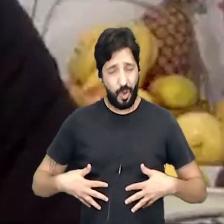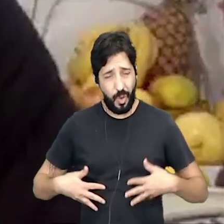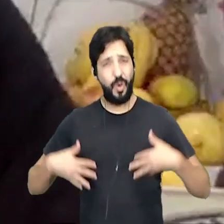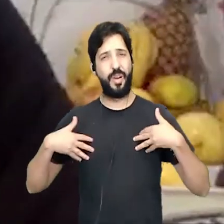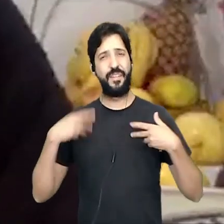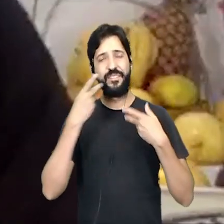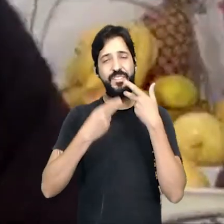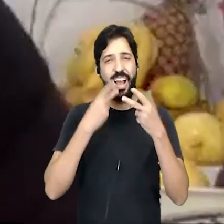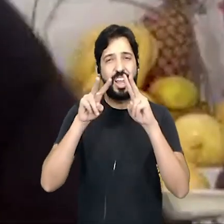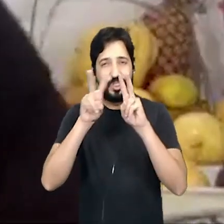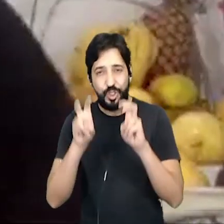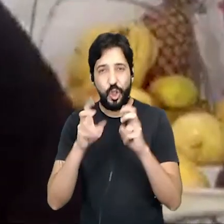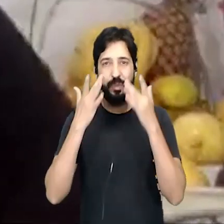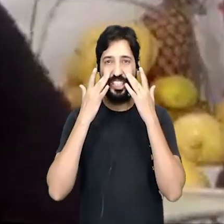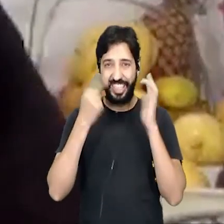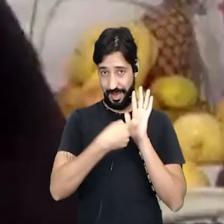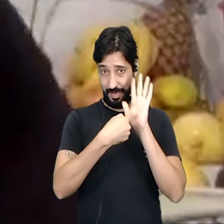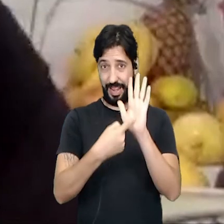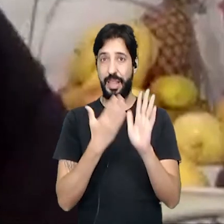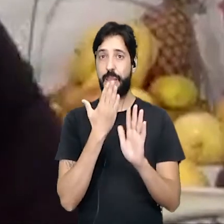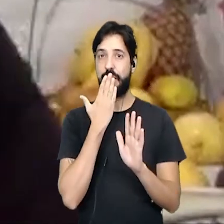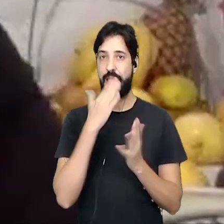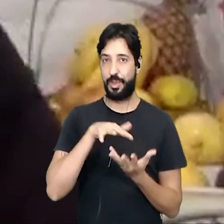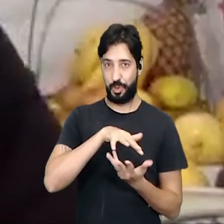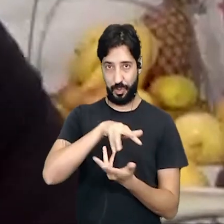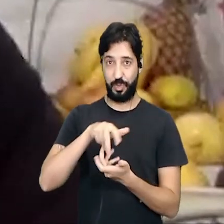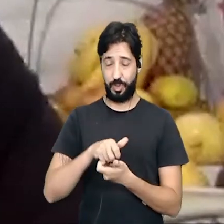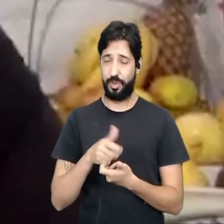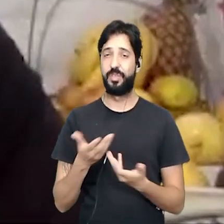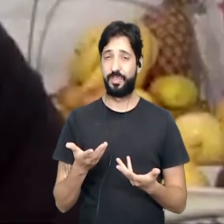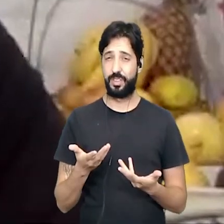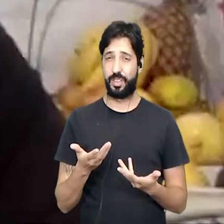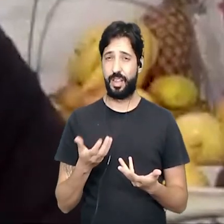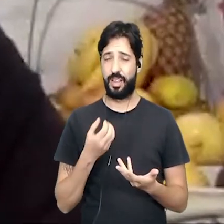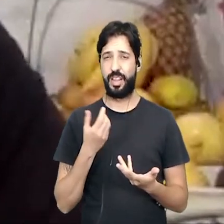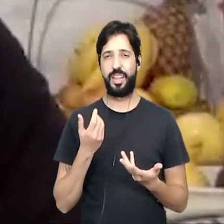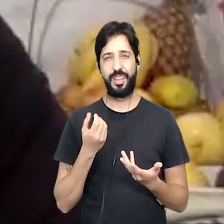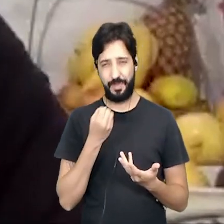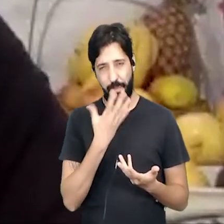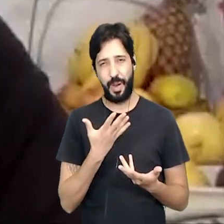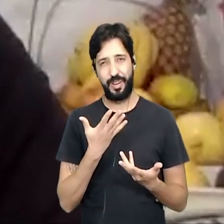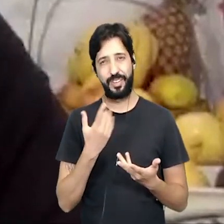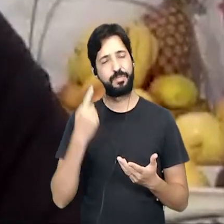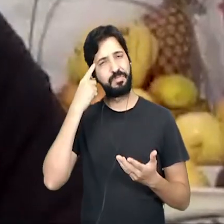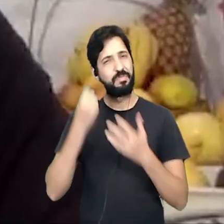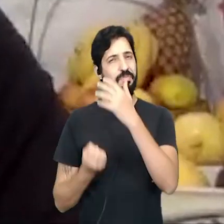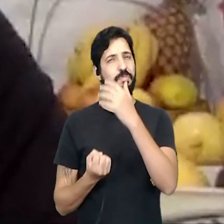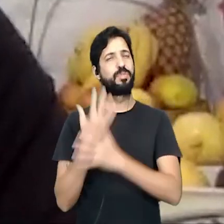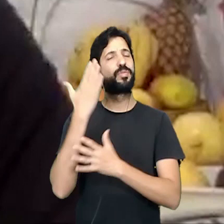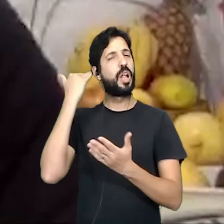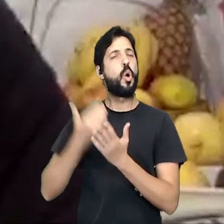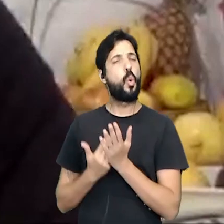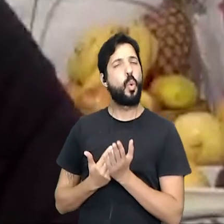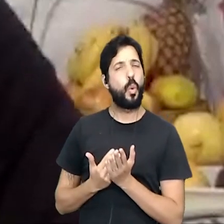Nossa, e é uma grande honra falar do O Silêncio do Mundo, porque é tão bom, né, quando a gente faz uma criação,